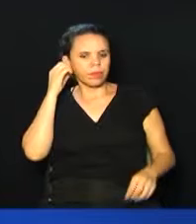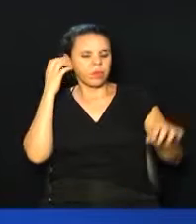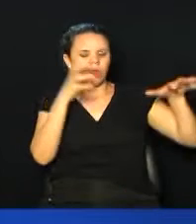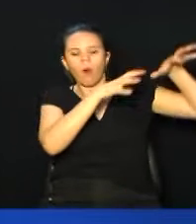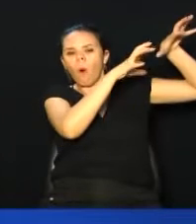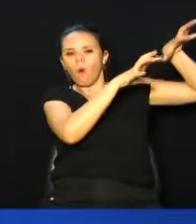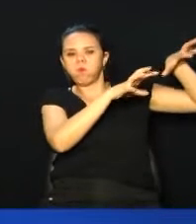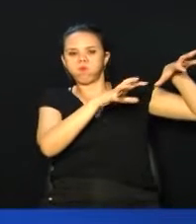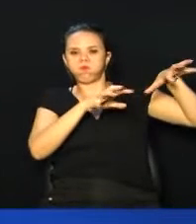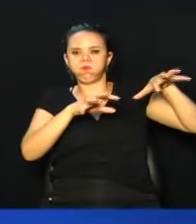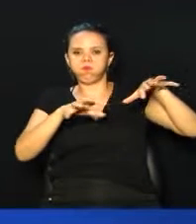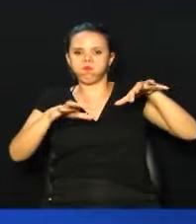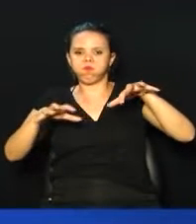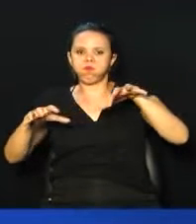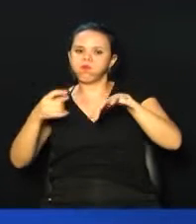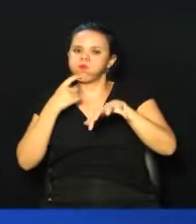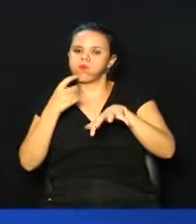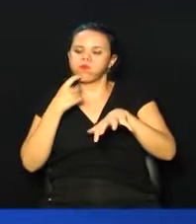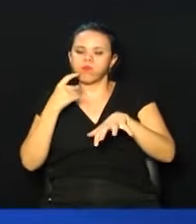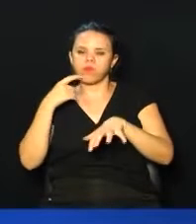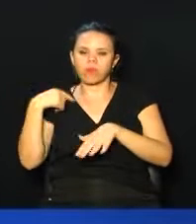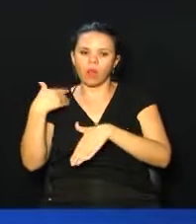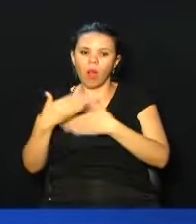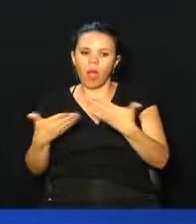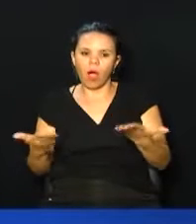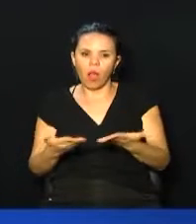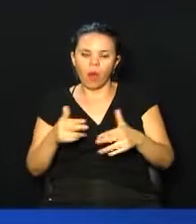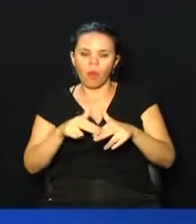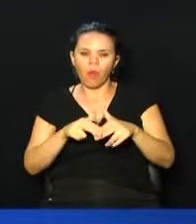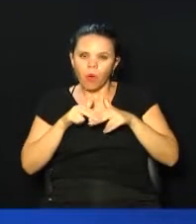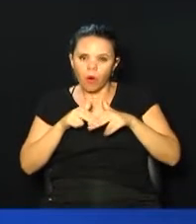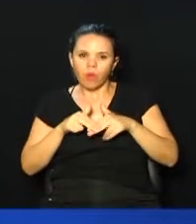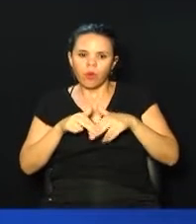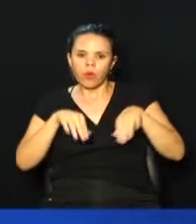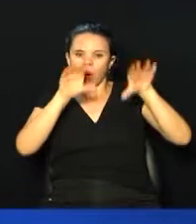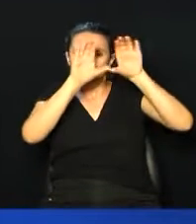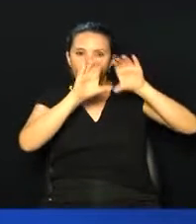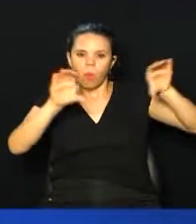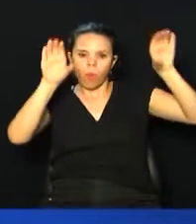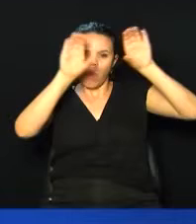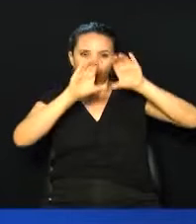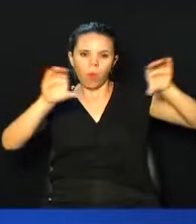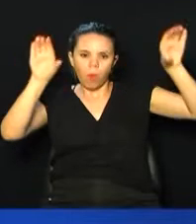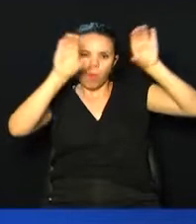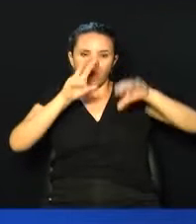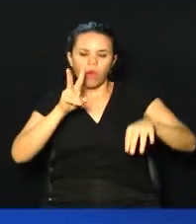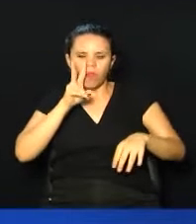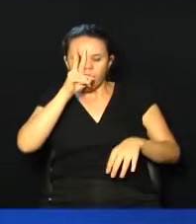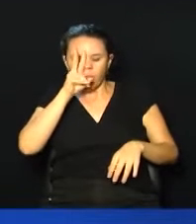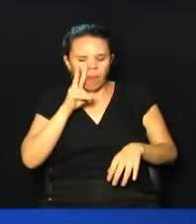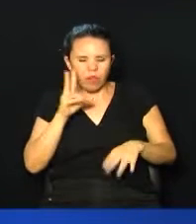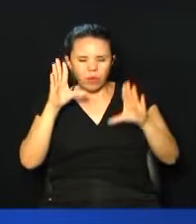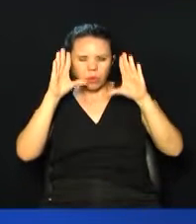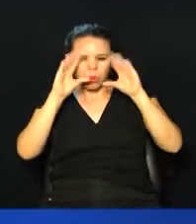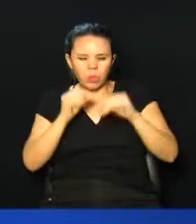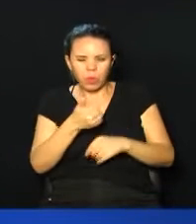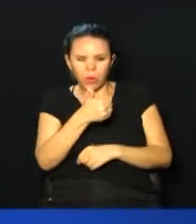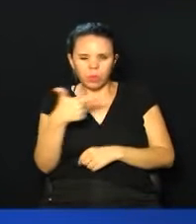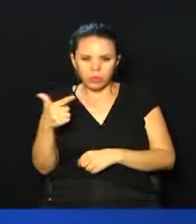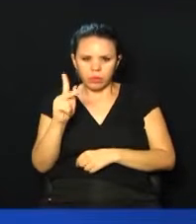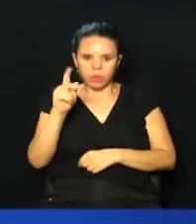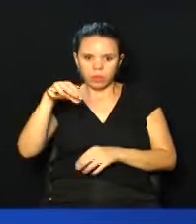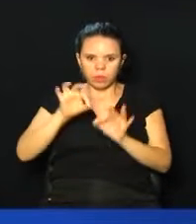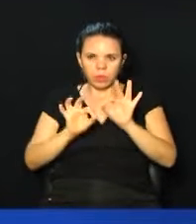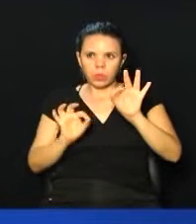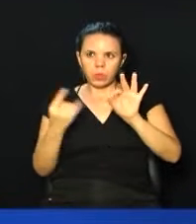ocorrendo na região de Campinas nos últimos dias, eles são provocados por nuvens intensas que chegam aí a 12, 15 quilômetros de